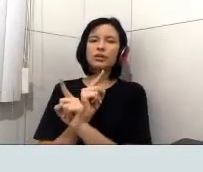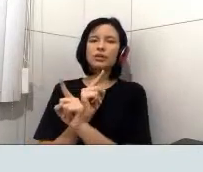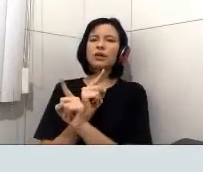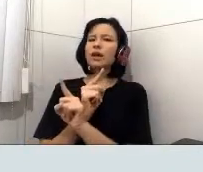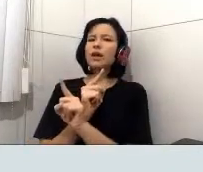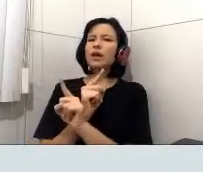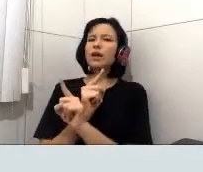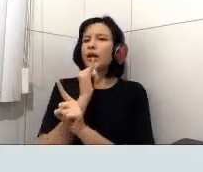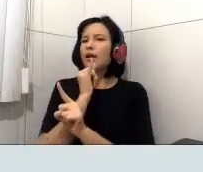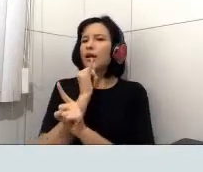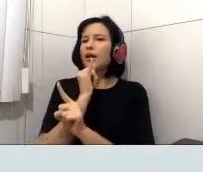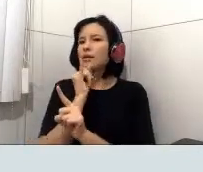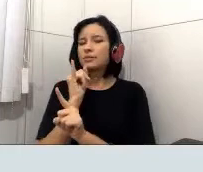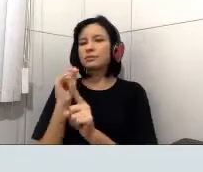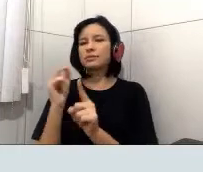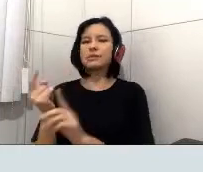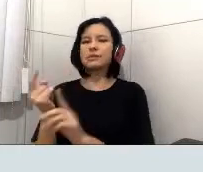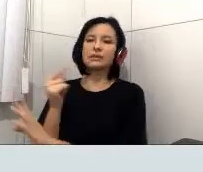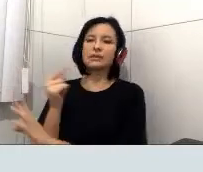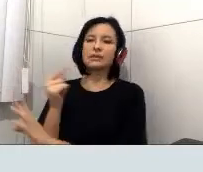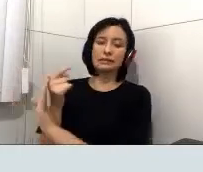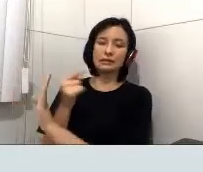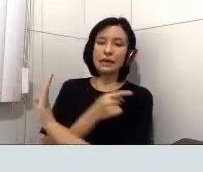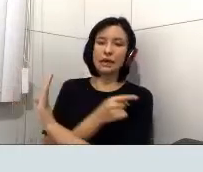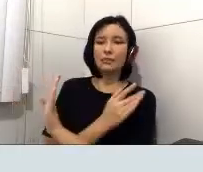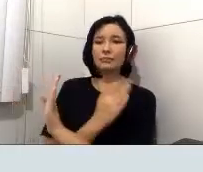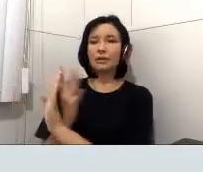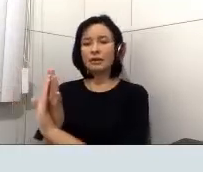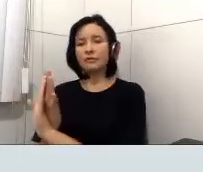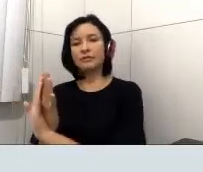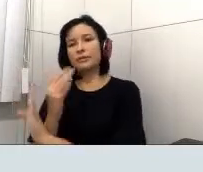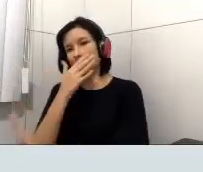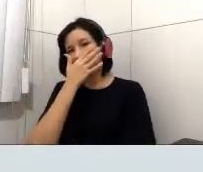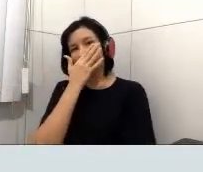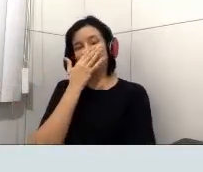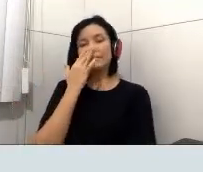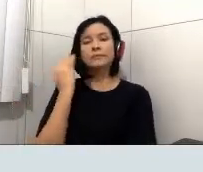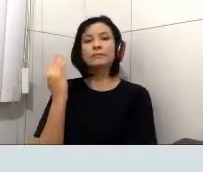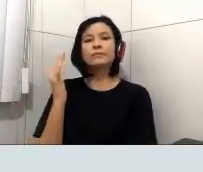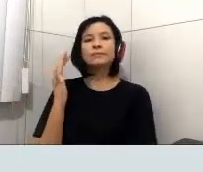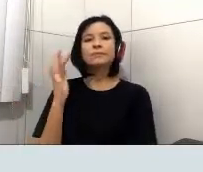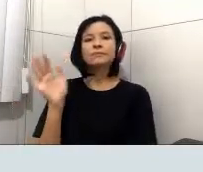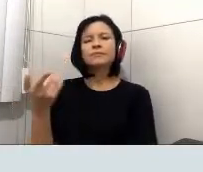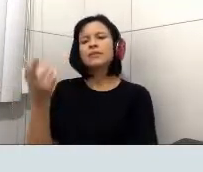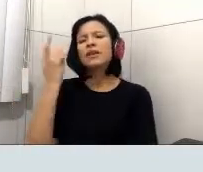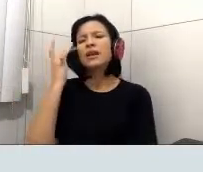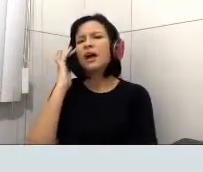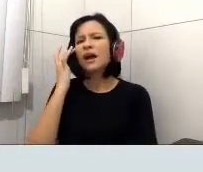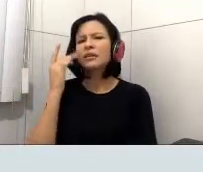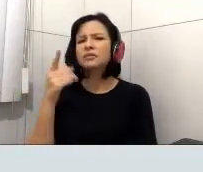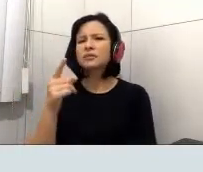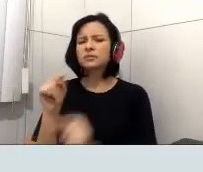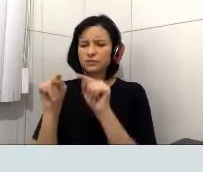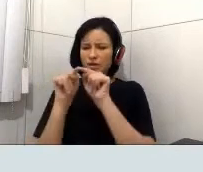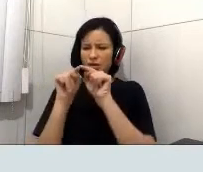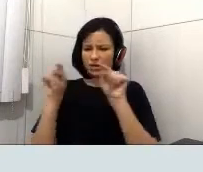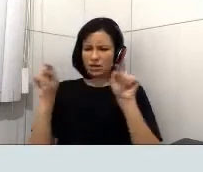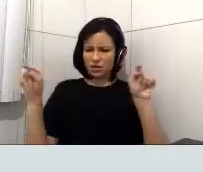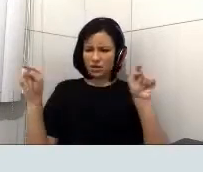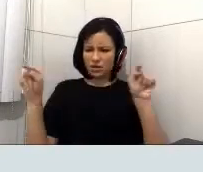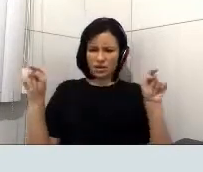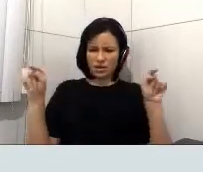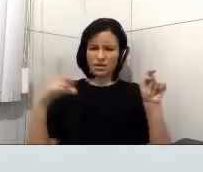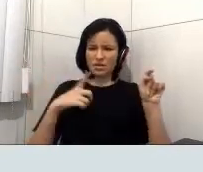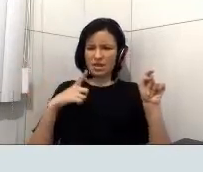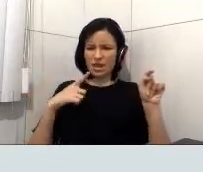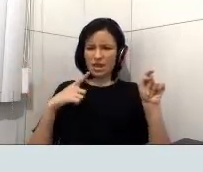para frente. Então, vocês acham que uma reta contém dois pontos